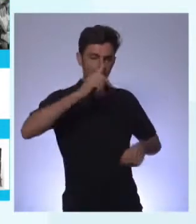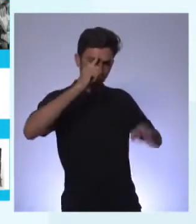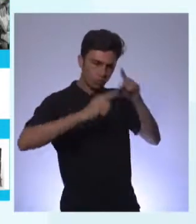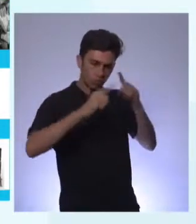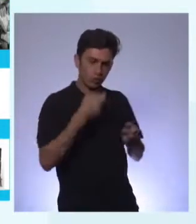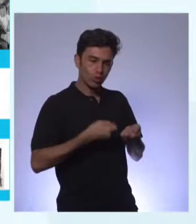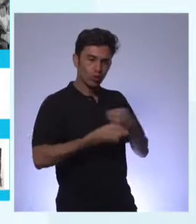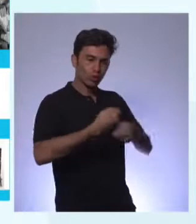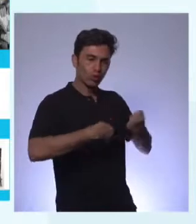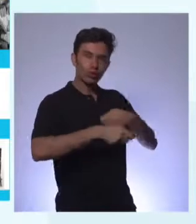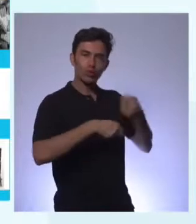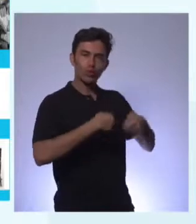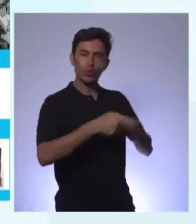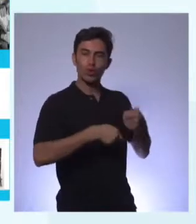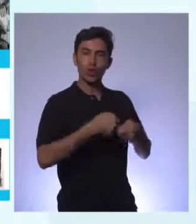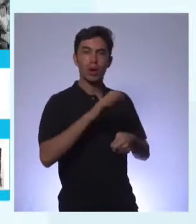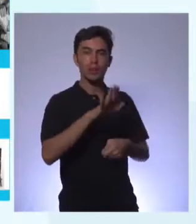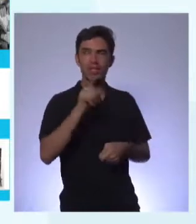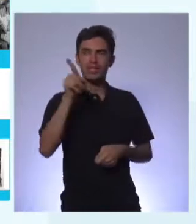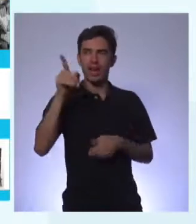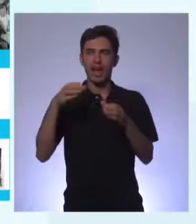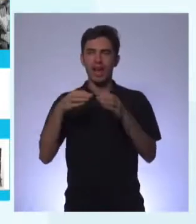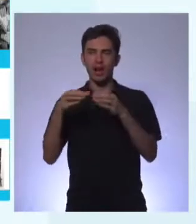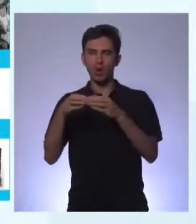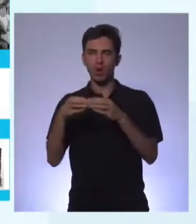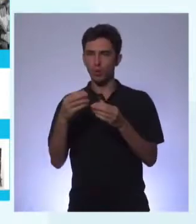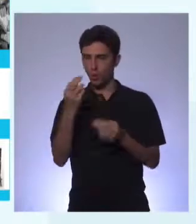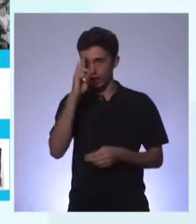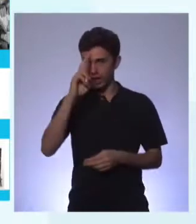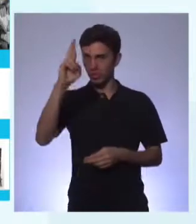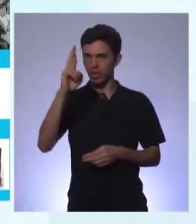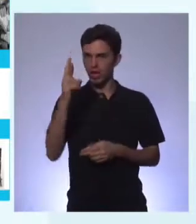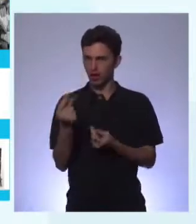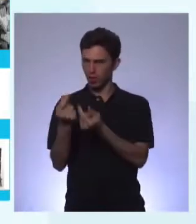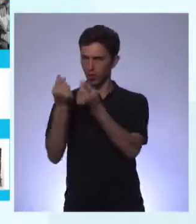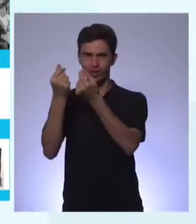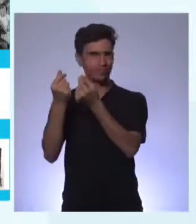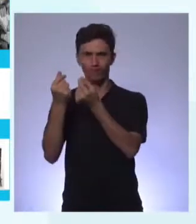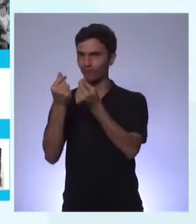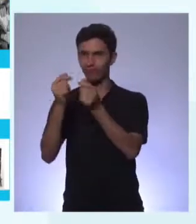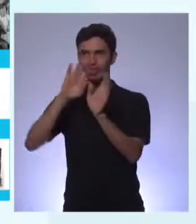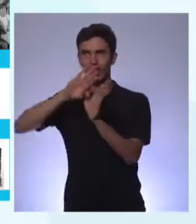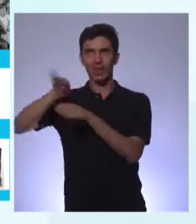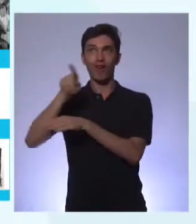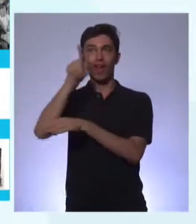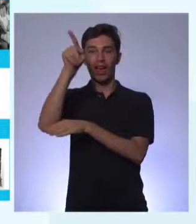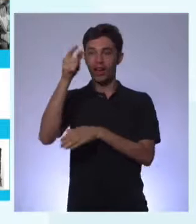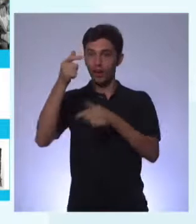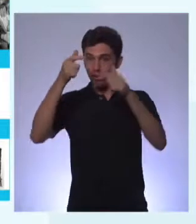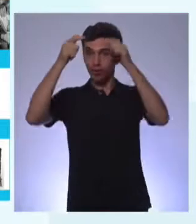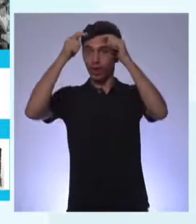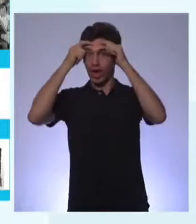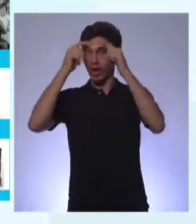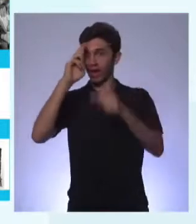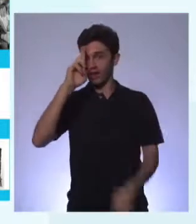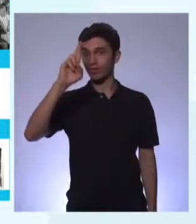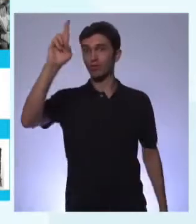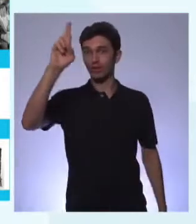não está na mão da burguesia, está na mão da coroa, está na mão do